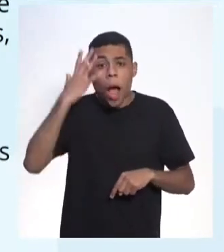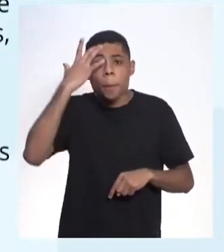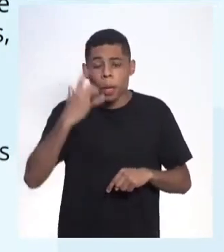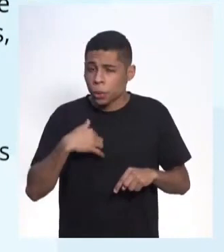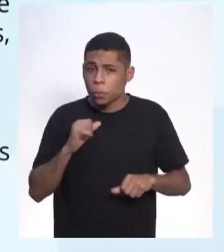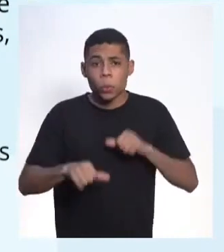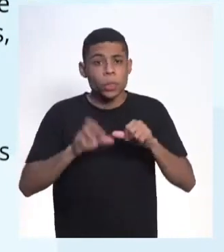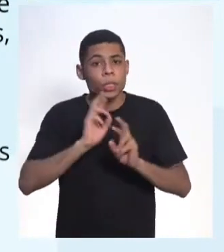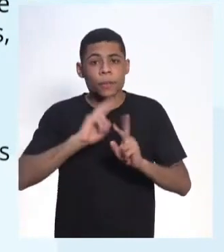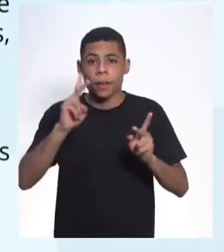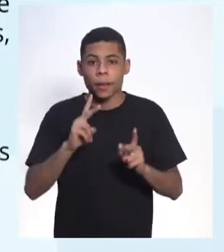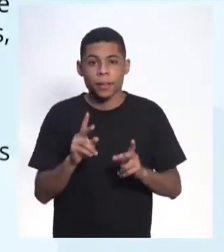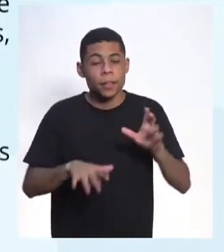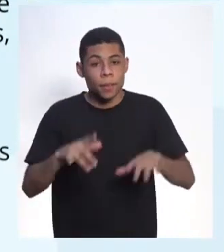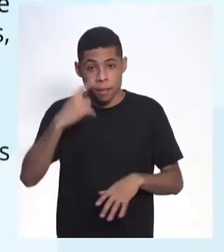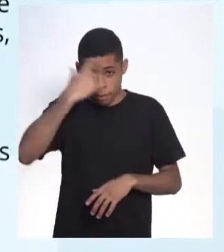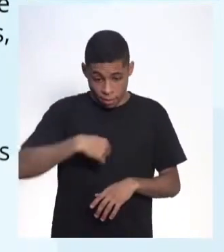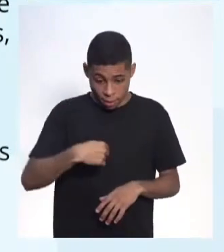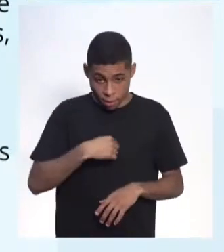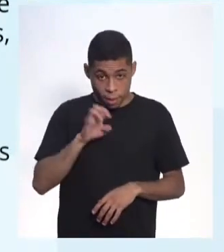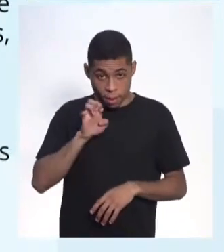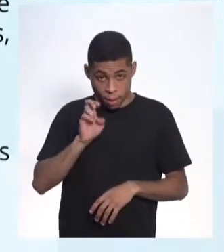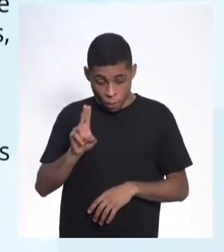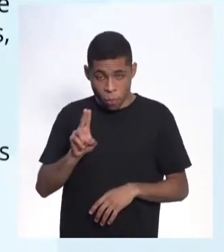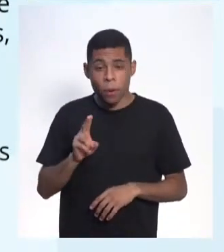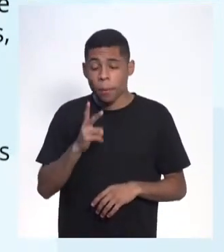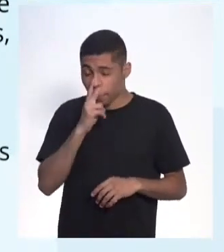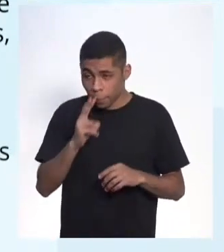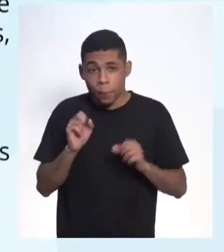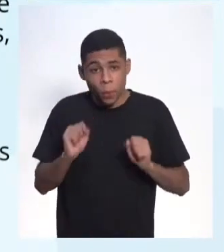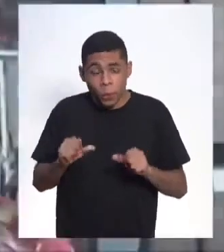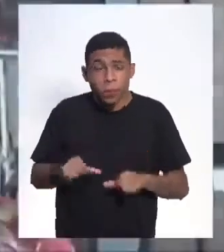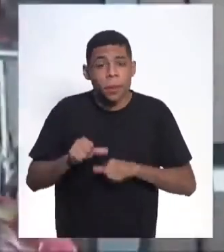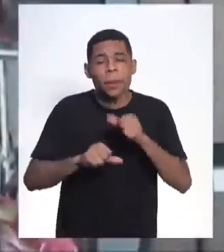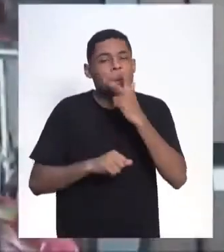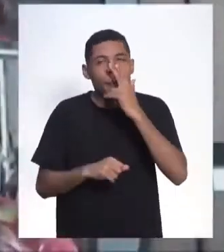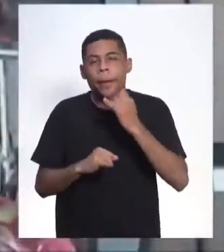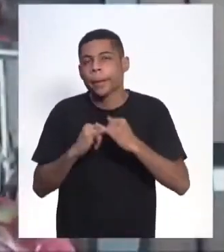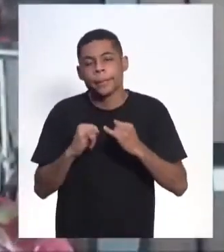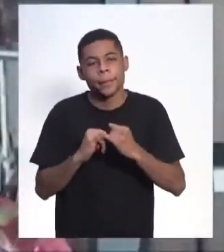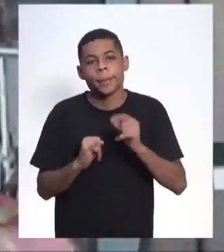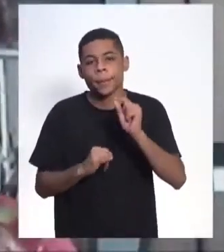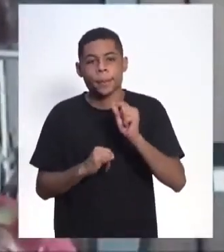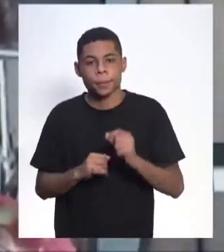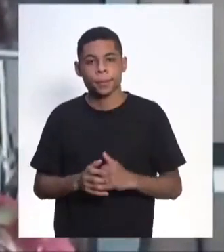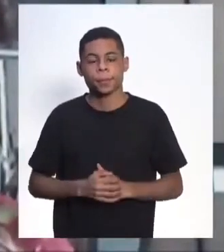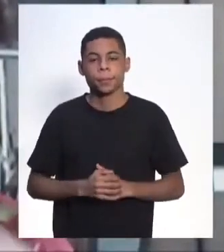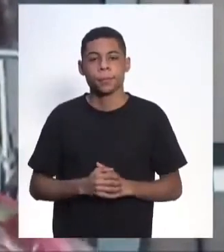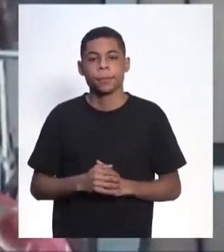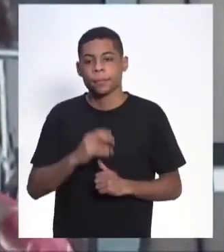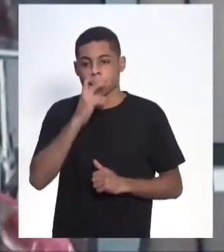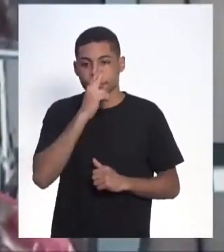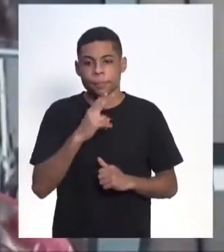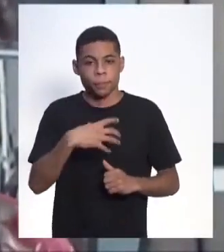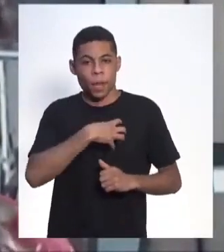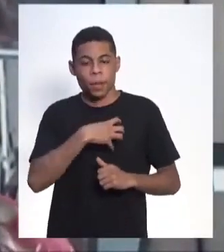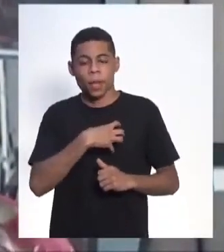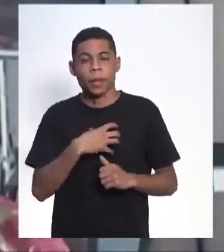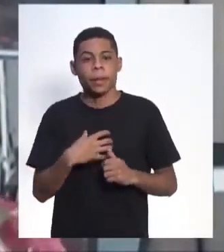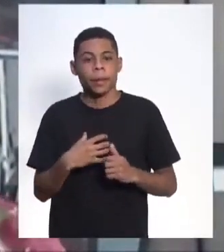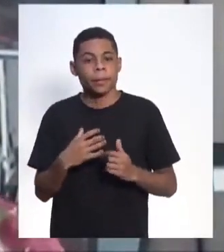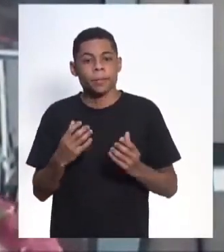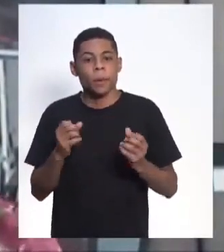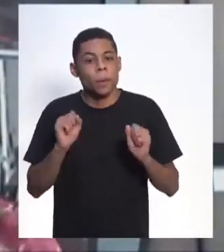desse nosso eu, essas transformações, elas podem parecer produzidas de tal maneira que